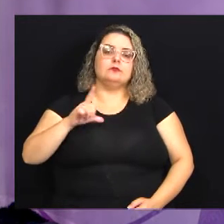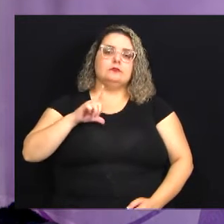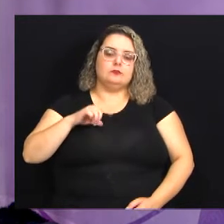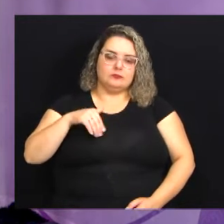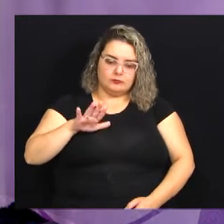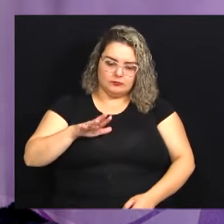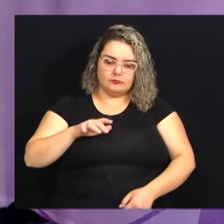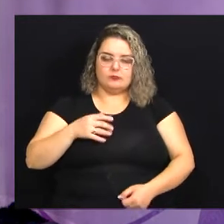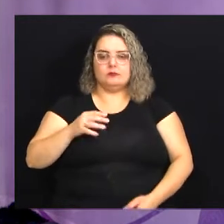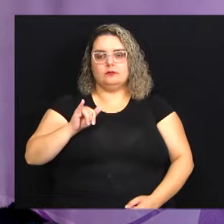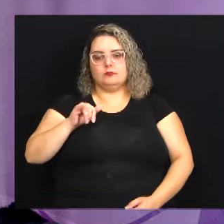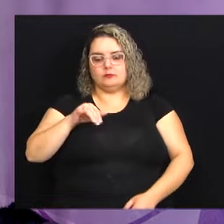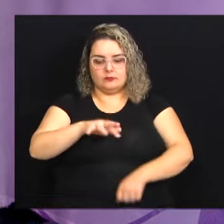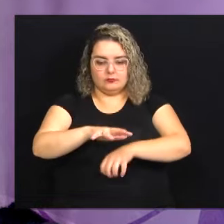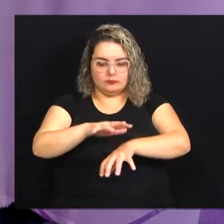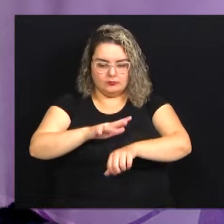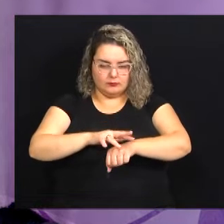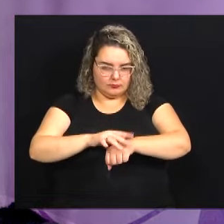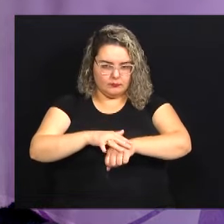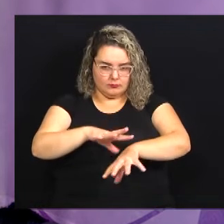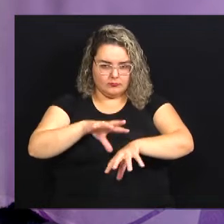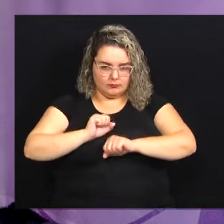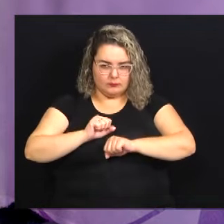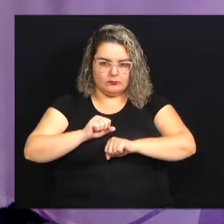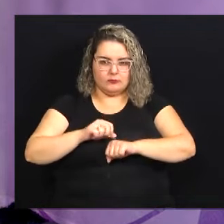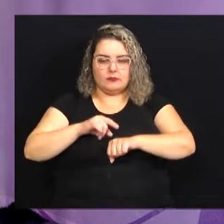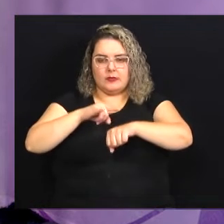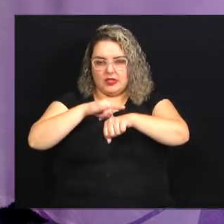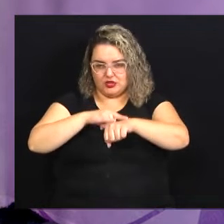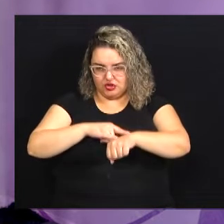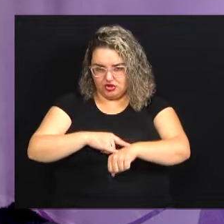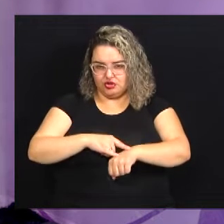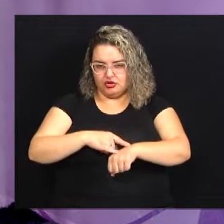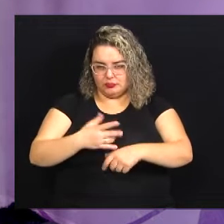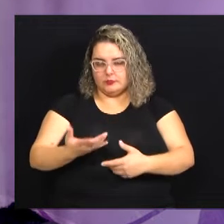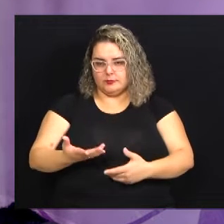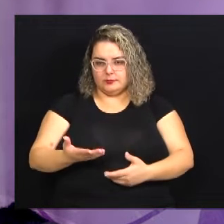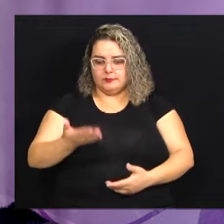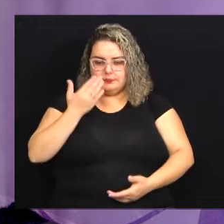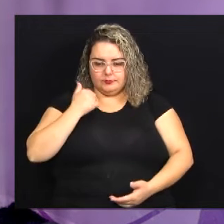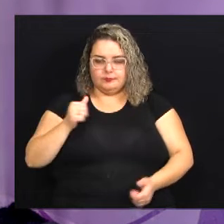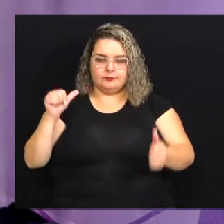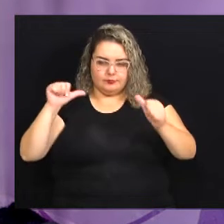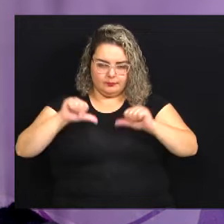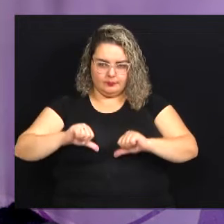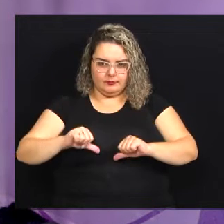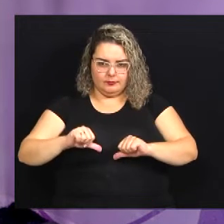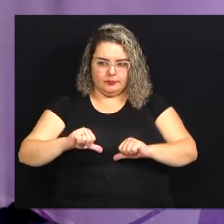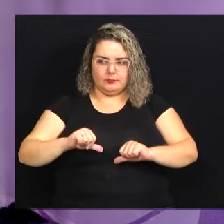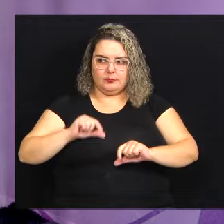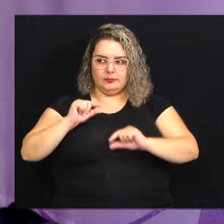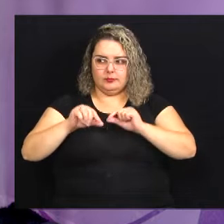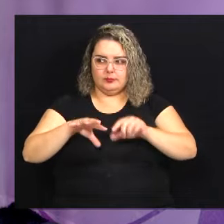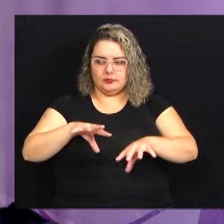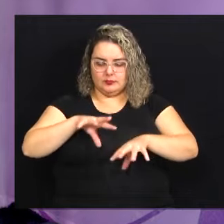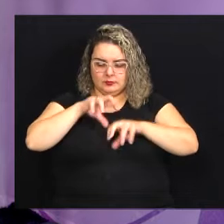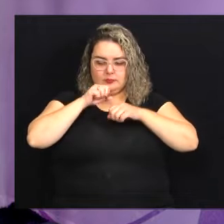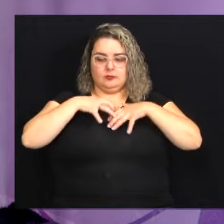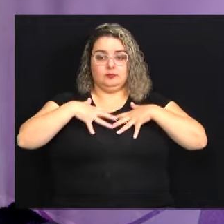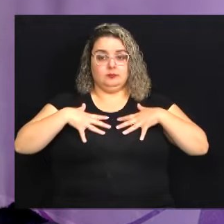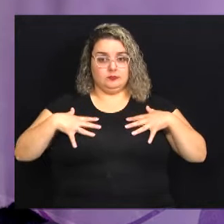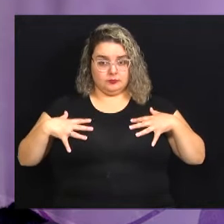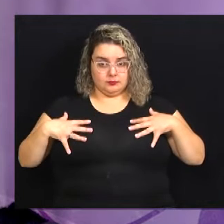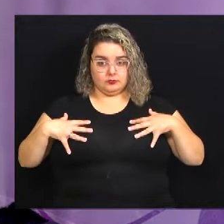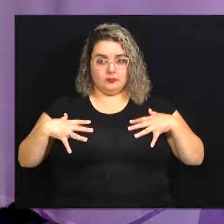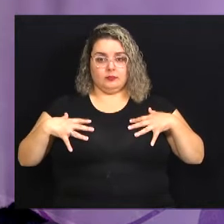Como a deglutição dele fica mais dificultosa, ele acaba tendo um pouco de aspiração para o